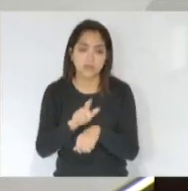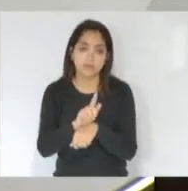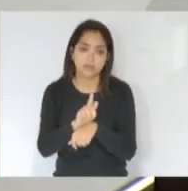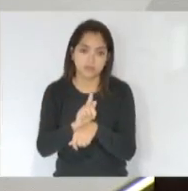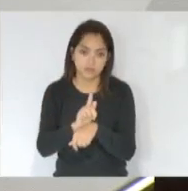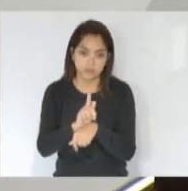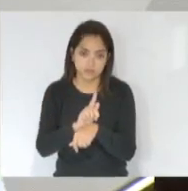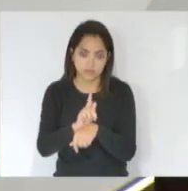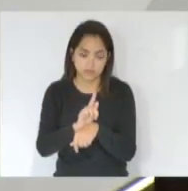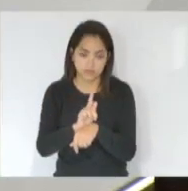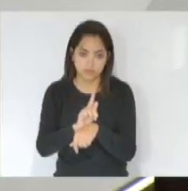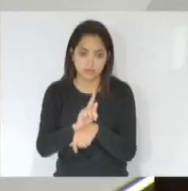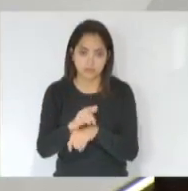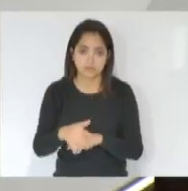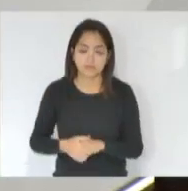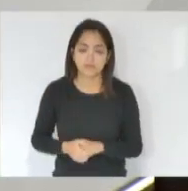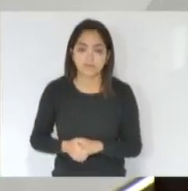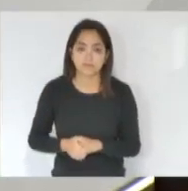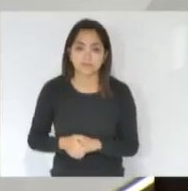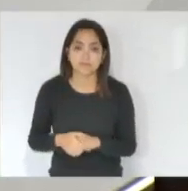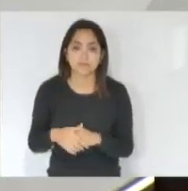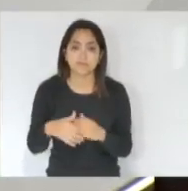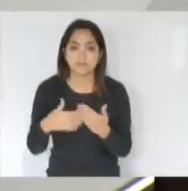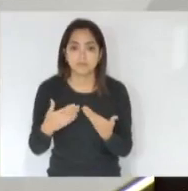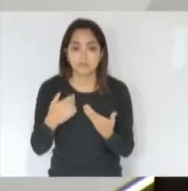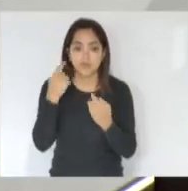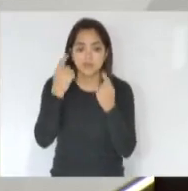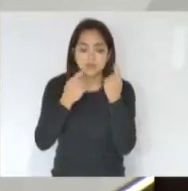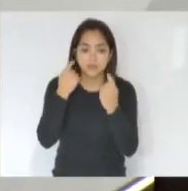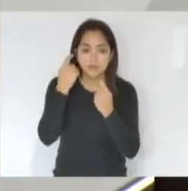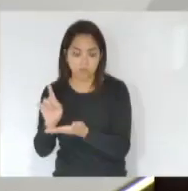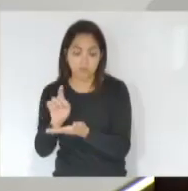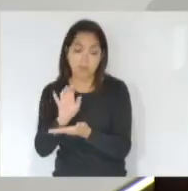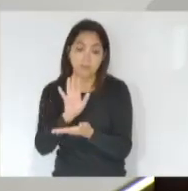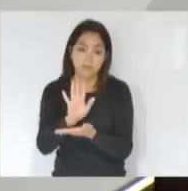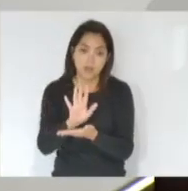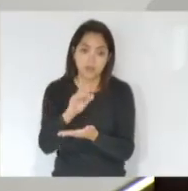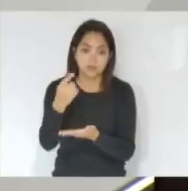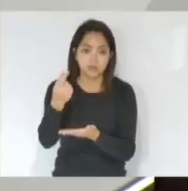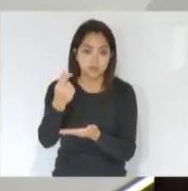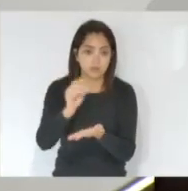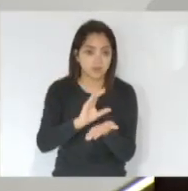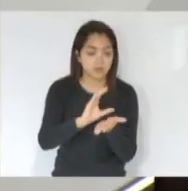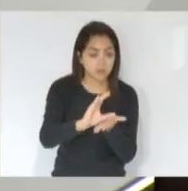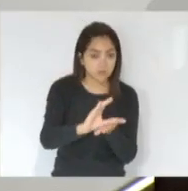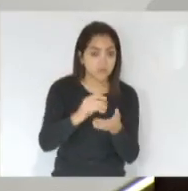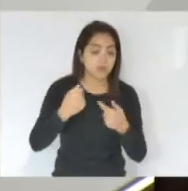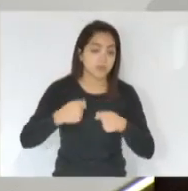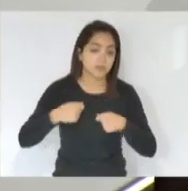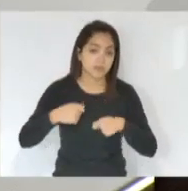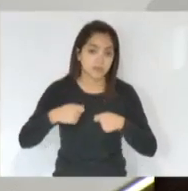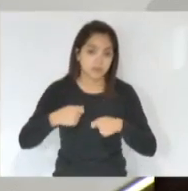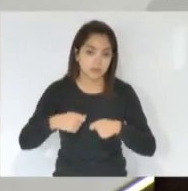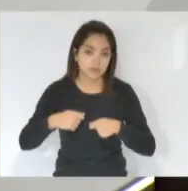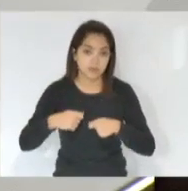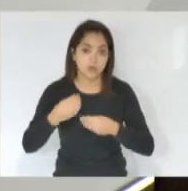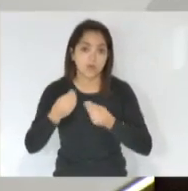que é público. Então, essa é uma grande preocupação, meus amigos, ele seja aplicado de uma